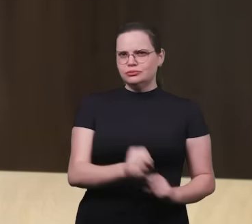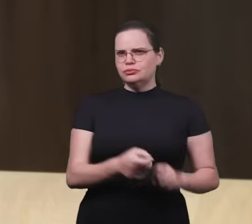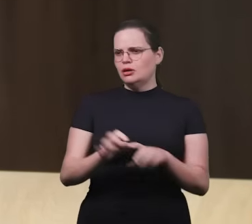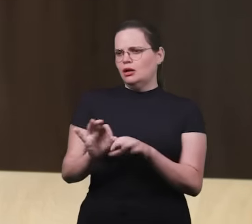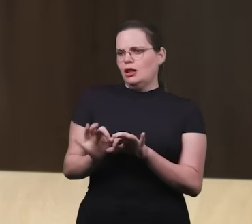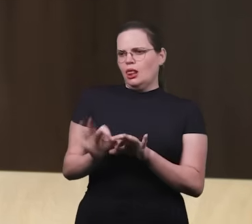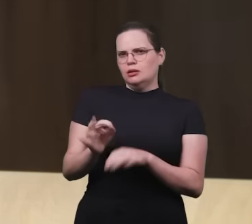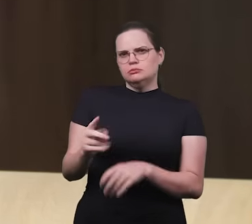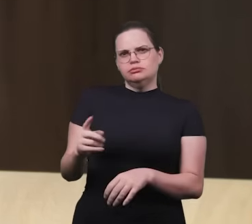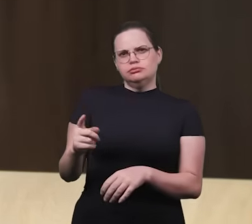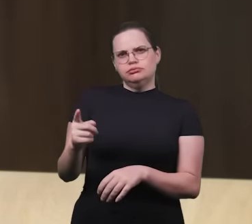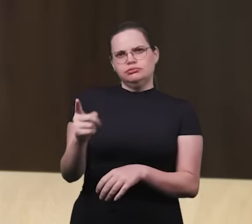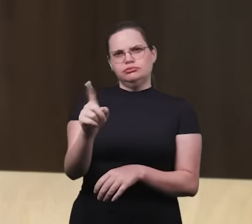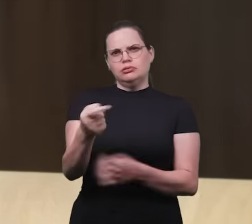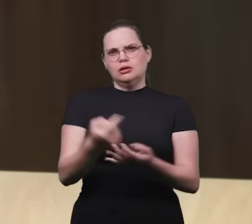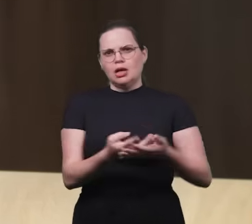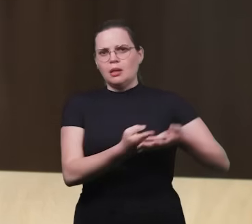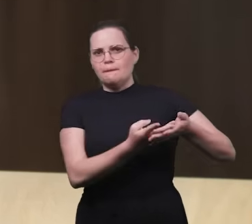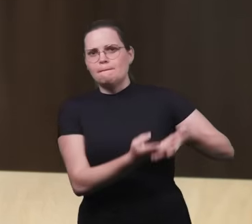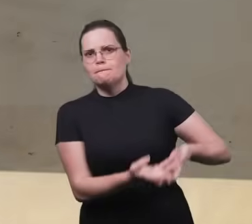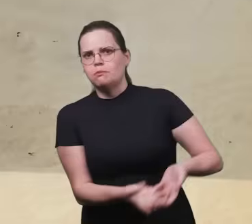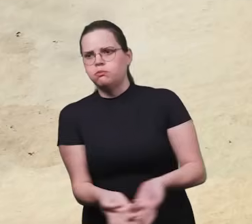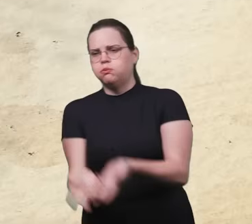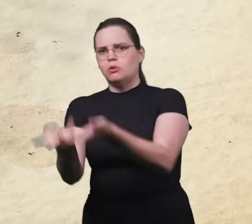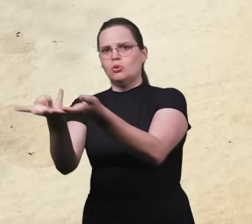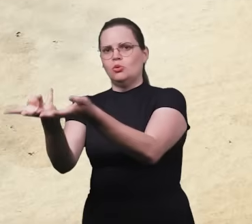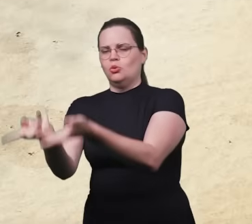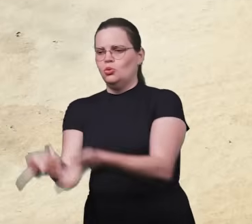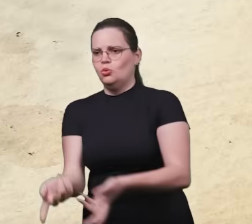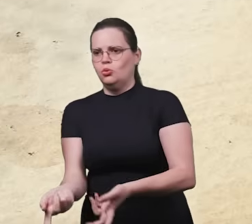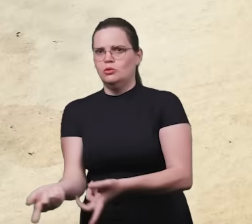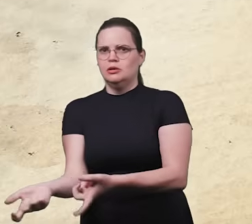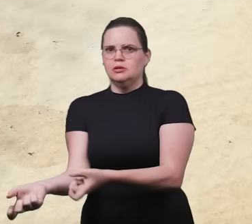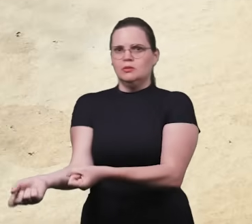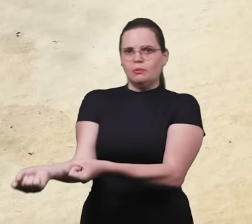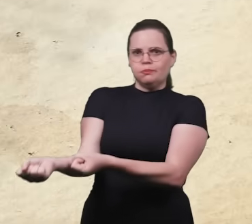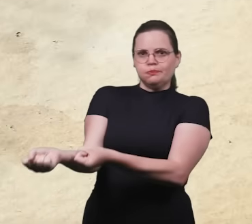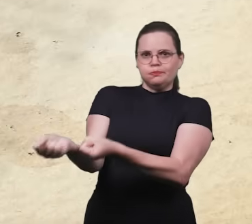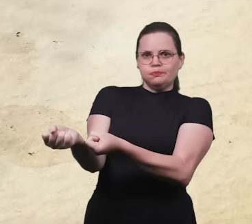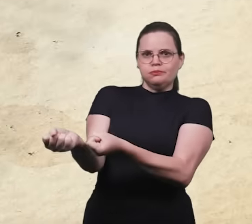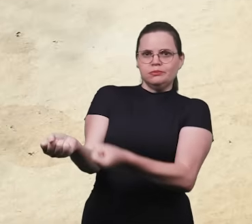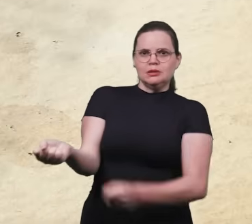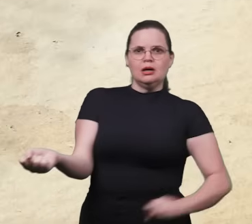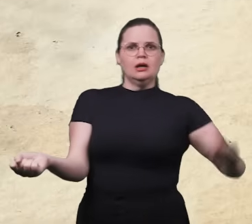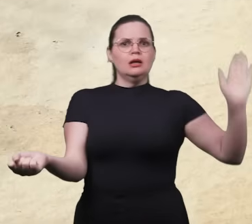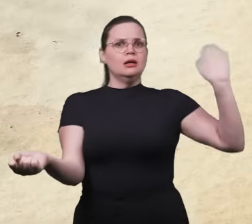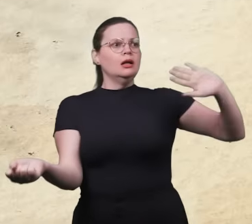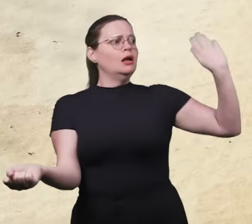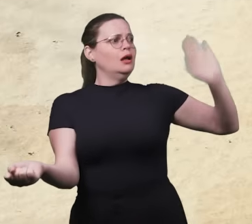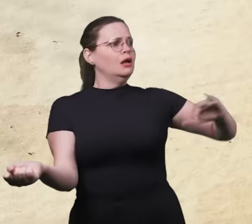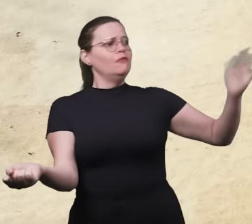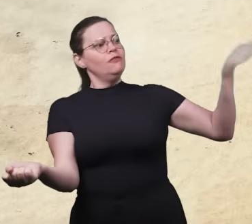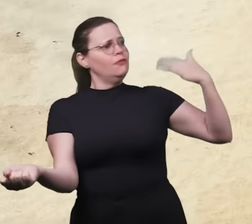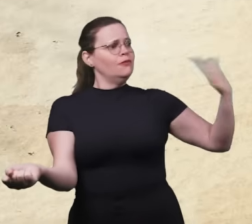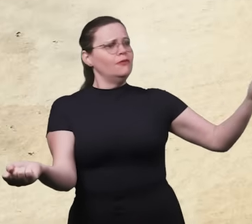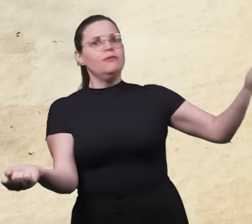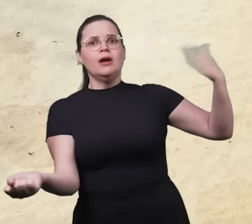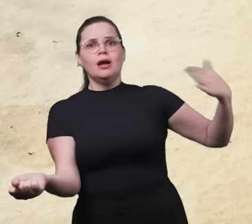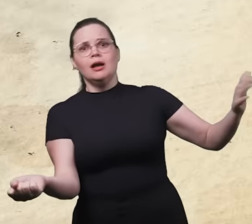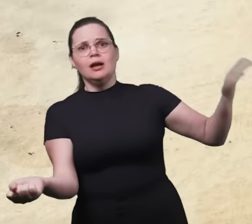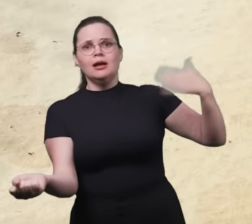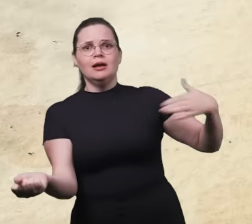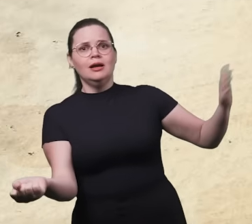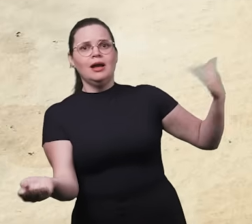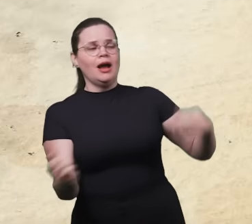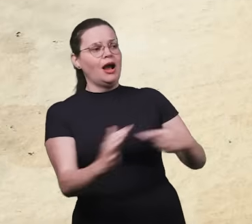revelação, quando ele atendeu a palavra de Jesus, verso 7 nos fala: "E fizeram sinal aos companheiros que estavam no outro lado